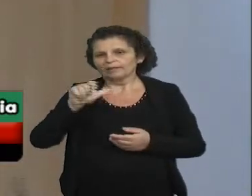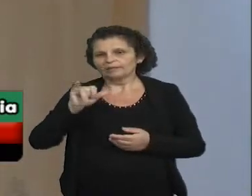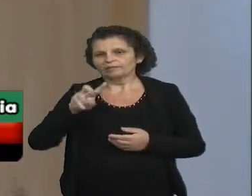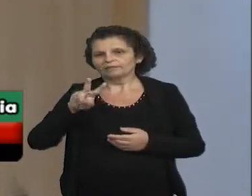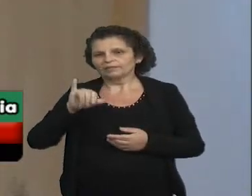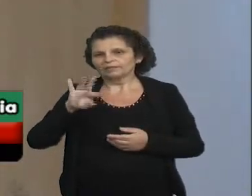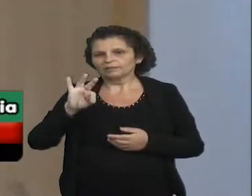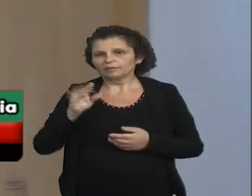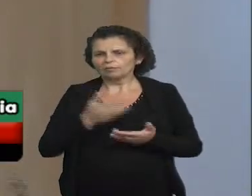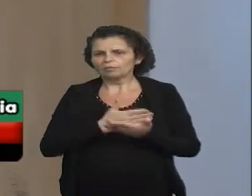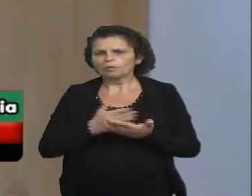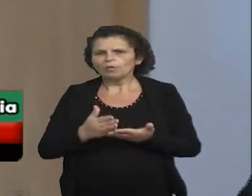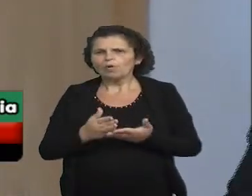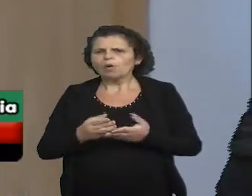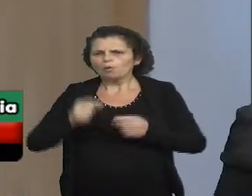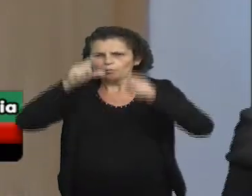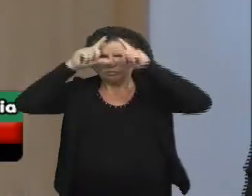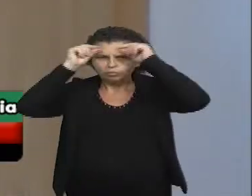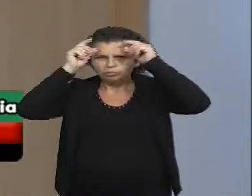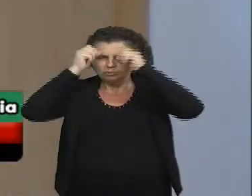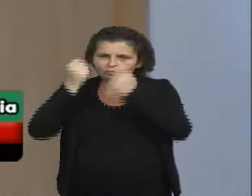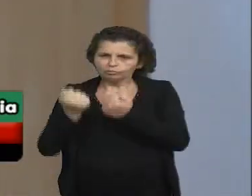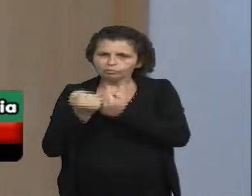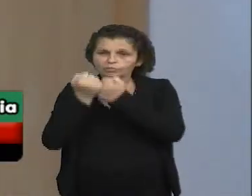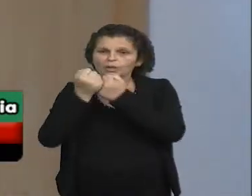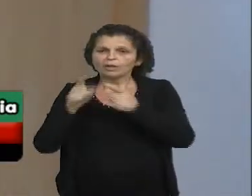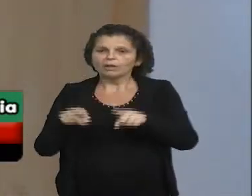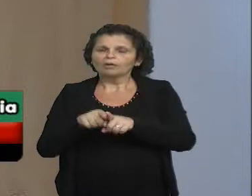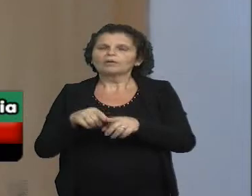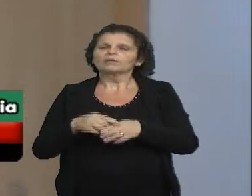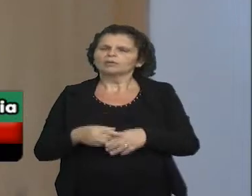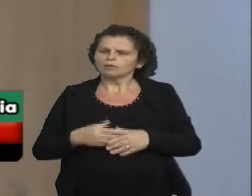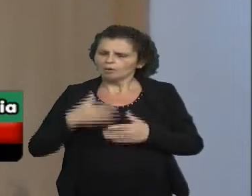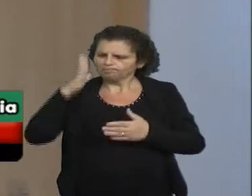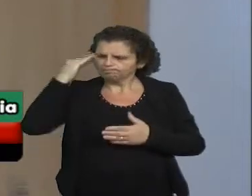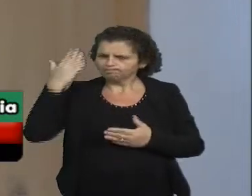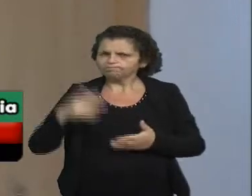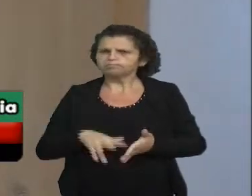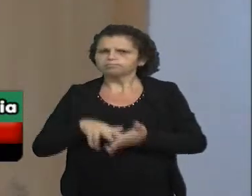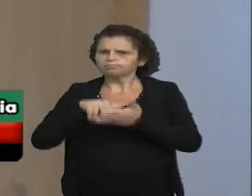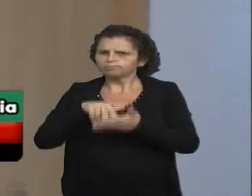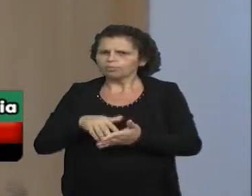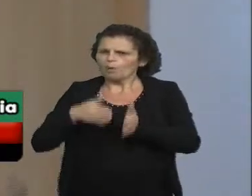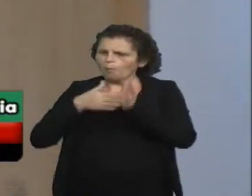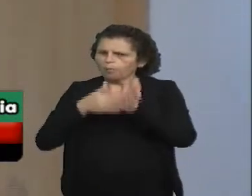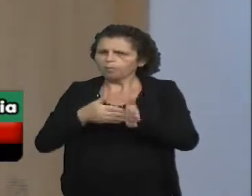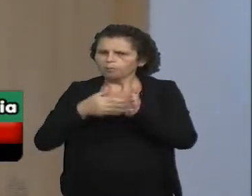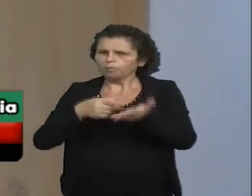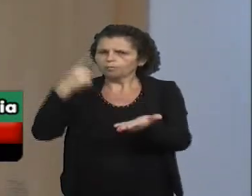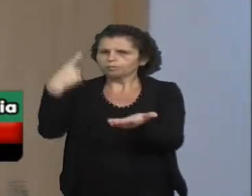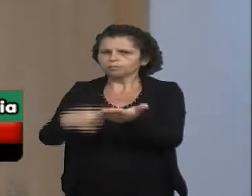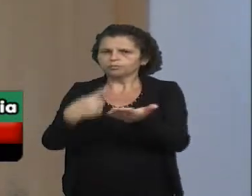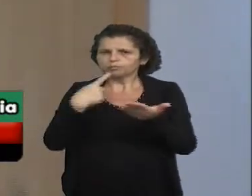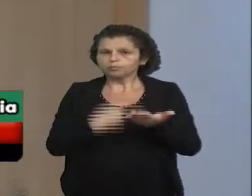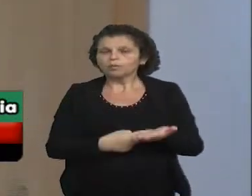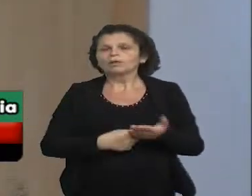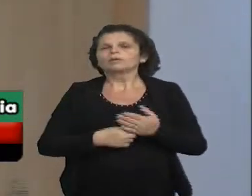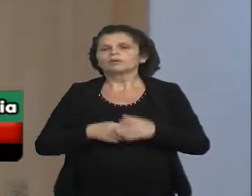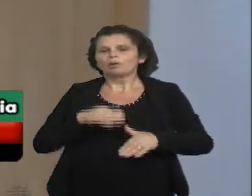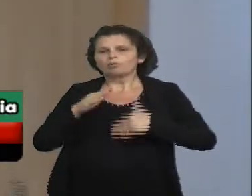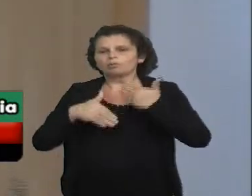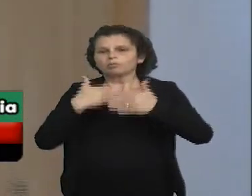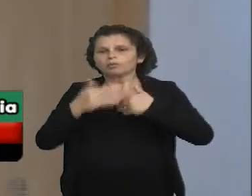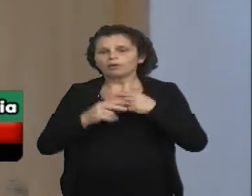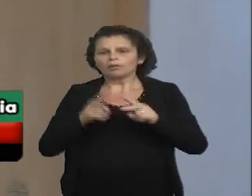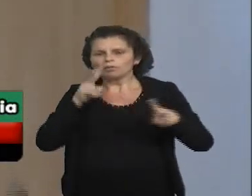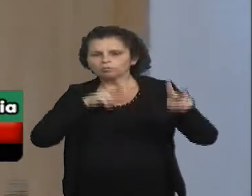carreira atuando como enfermeiro assistencial e, por sua alta competência e compromisso com os pacientes, tornou-se